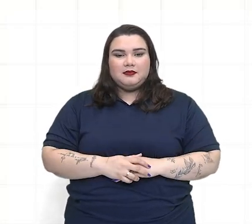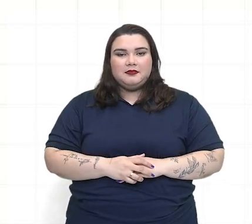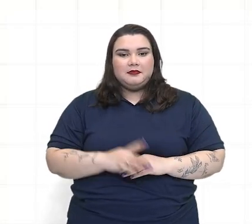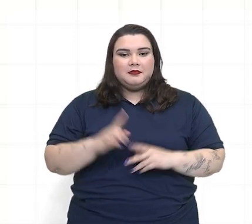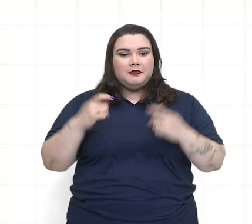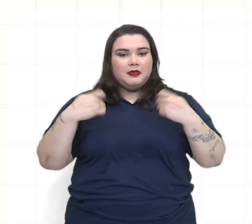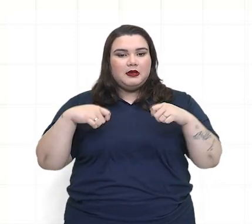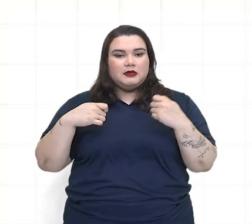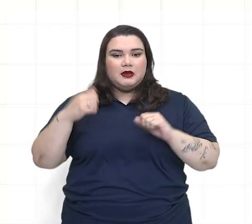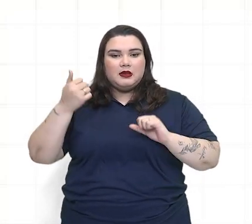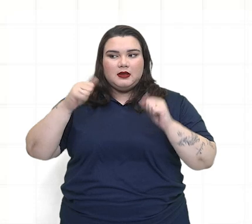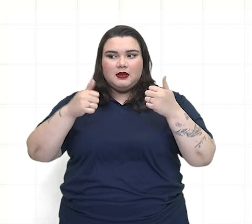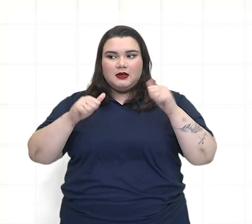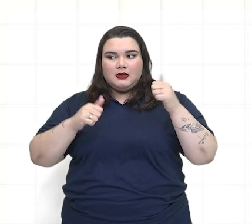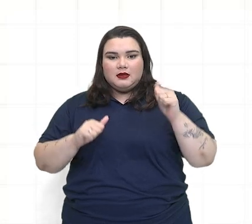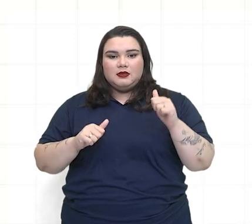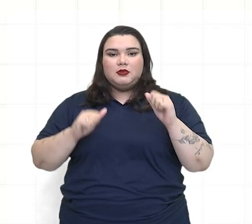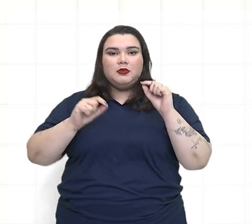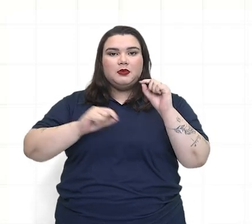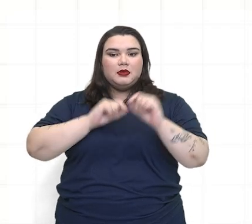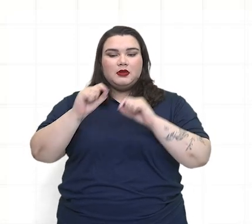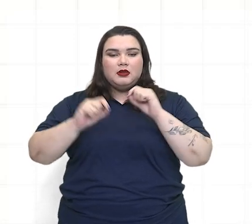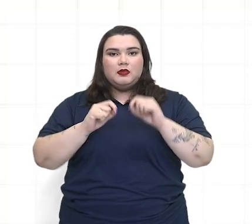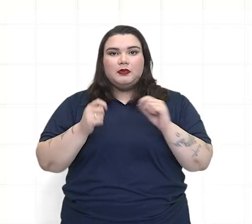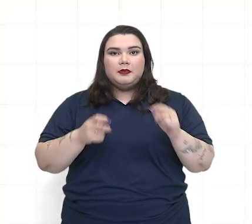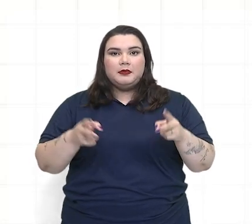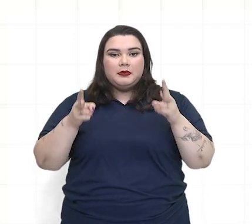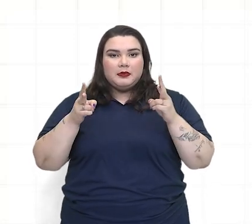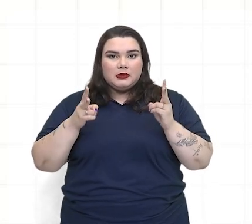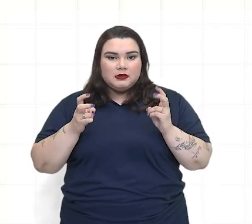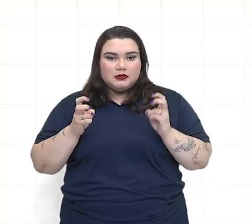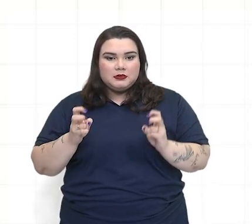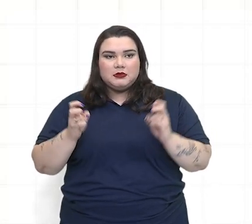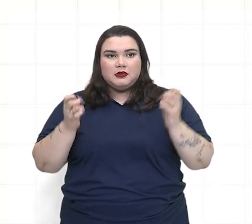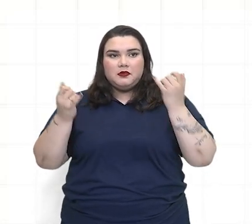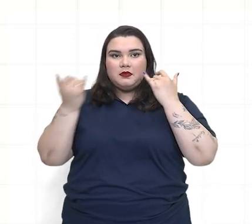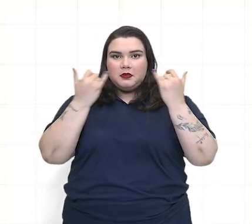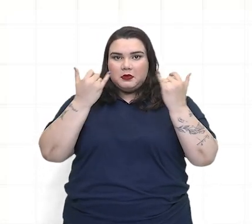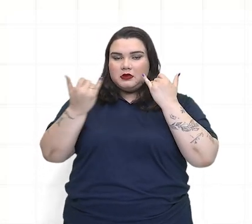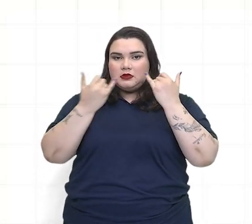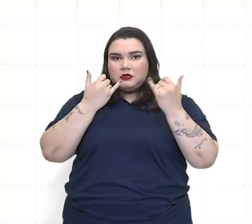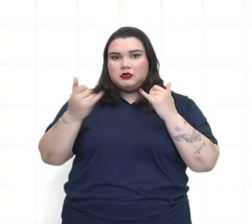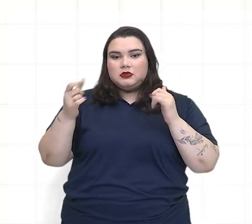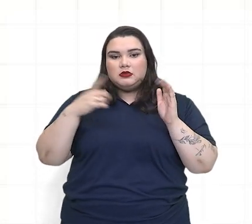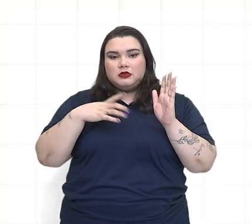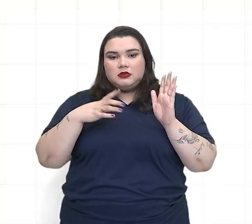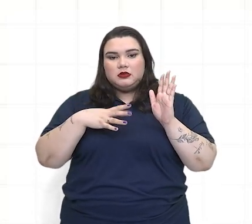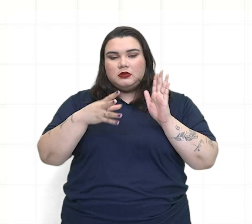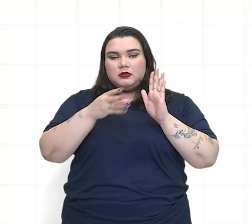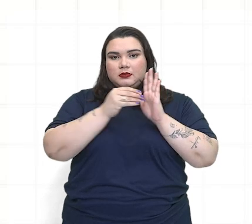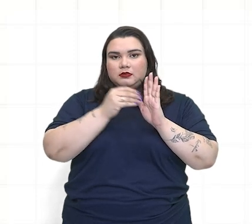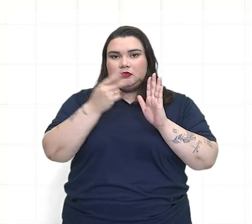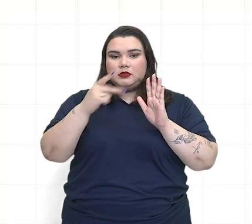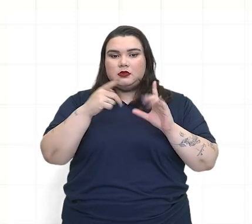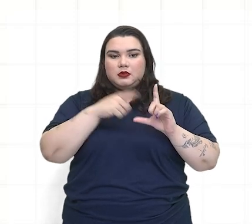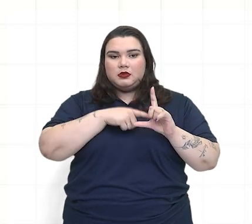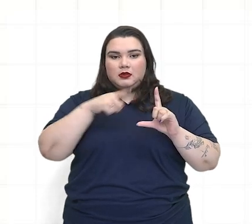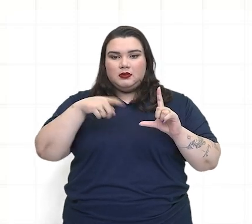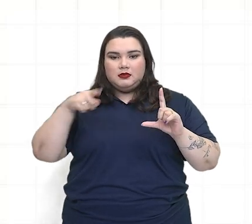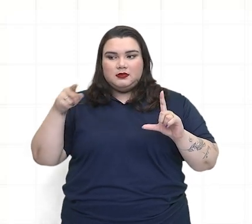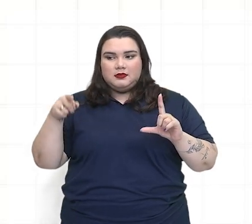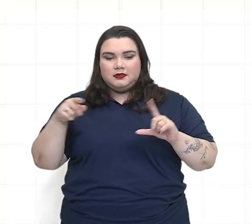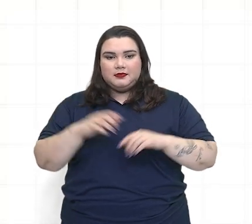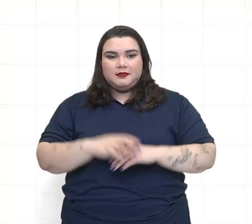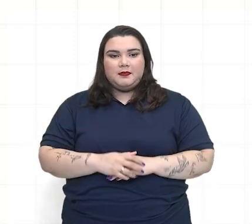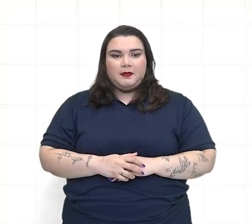tem que fazer a análise em cima justamente da observação das informações que constam lá no teu gráfico.